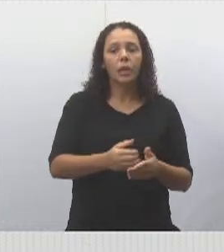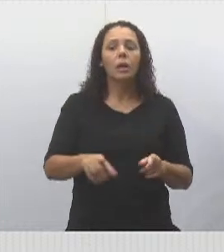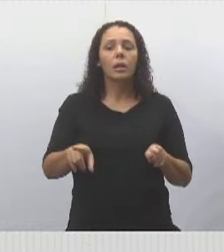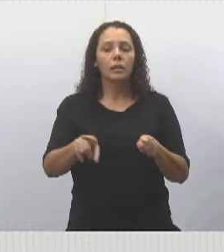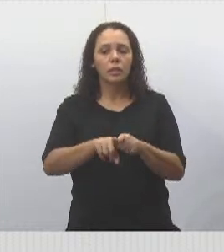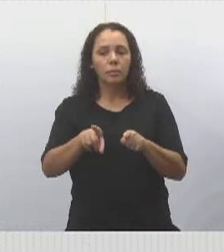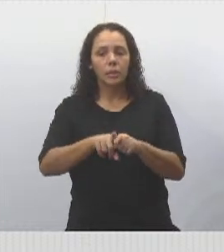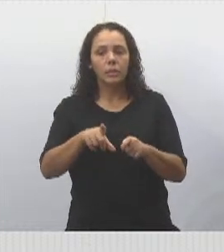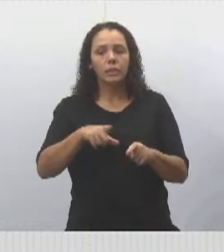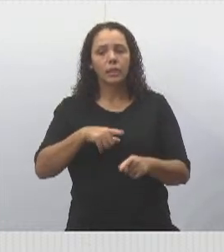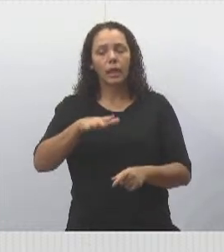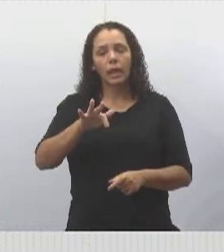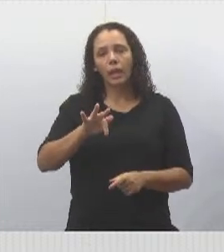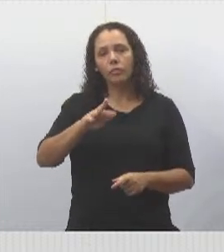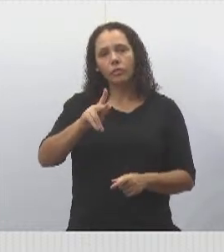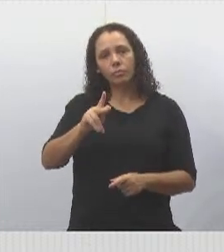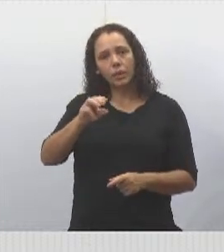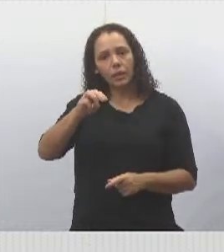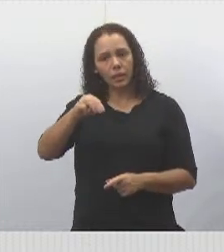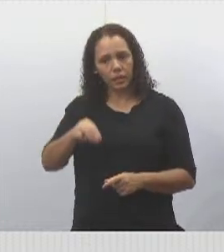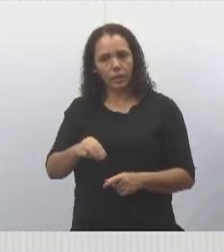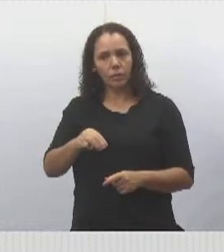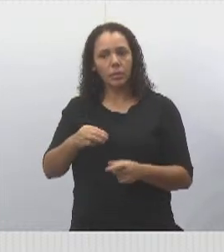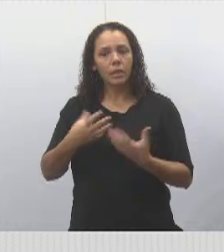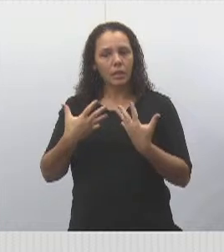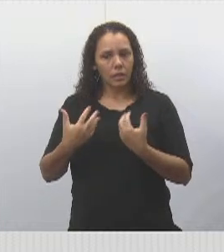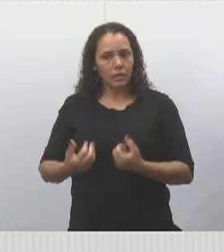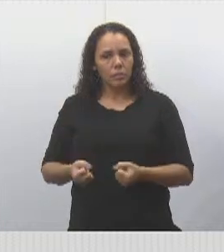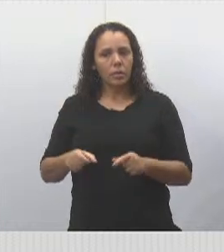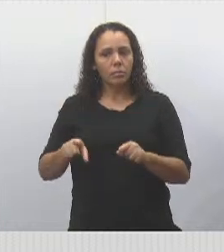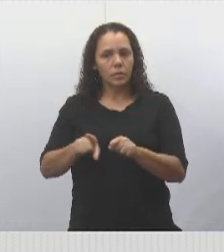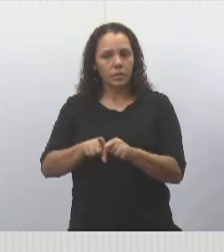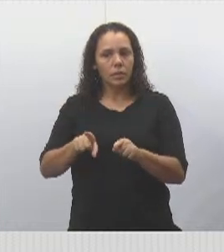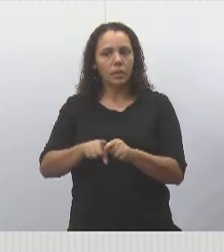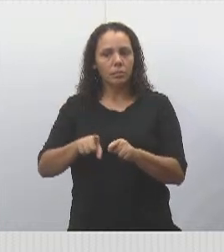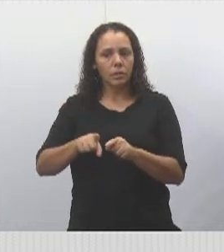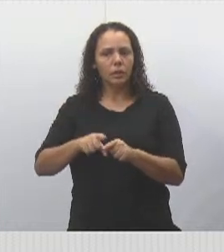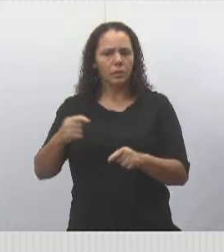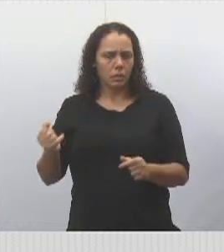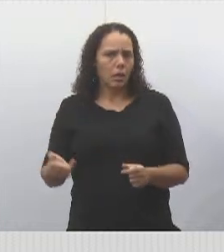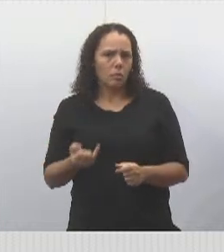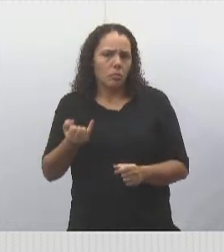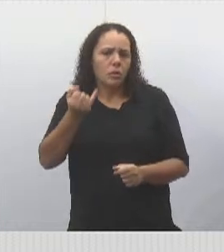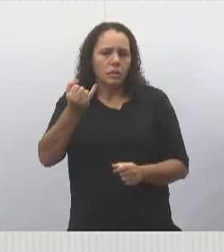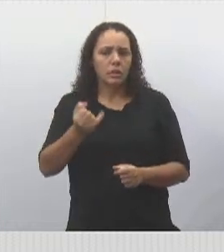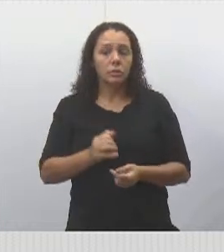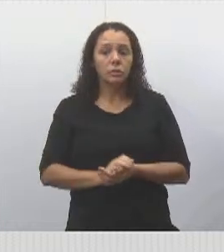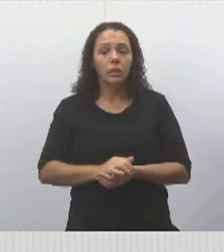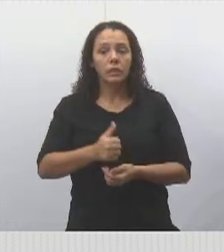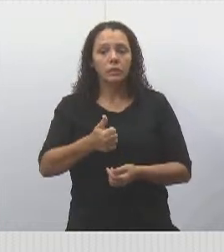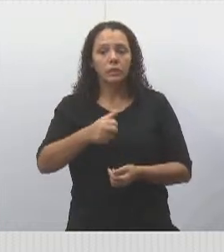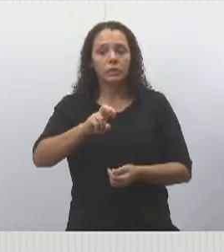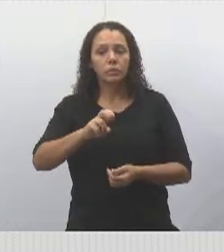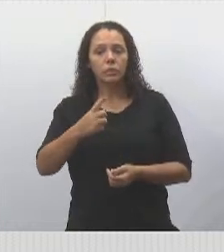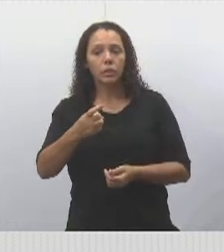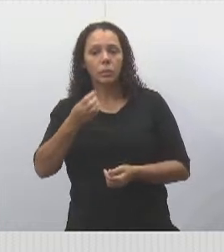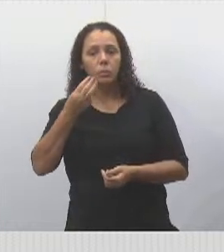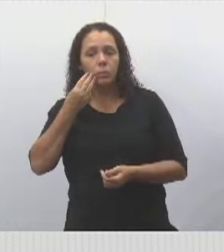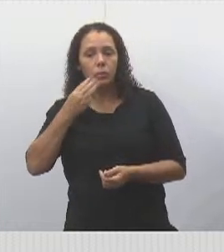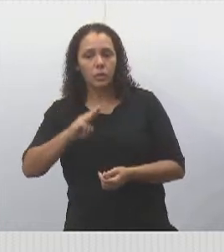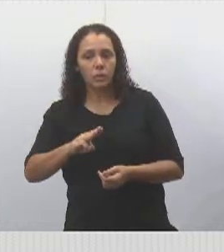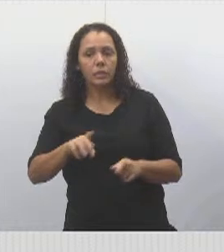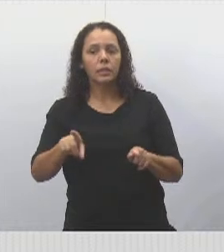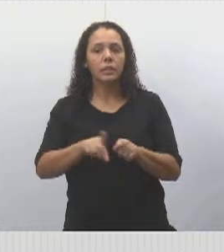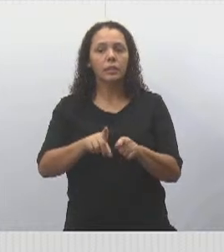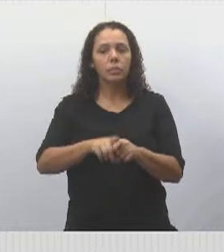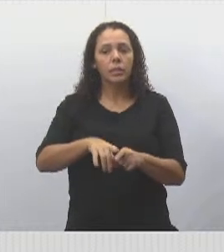que é uma transferência da União, que também representa uma parcela significante da nossa receita, em torno de 151 milhões, e o IPVA, que